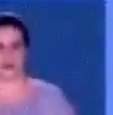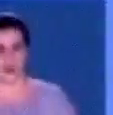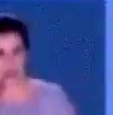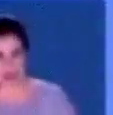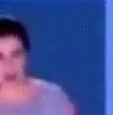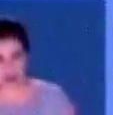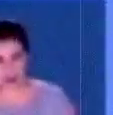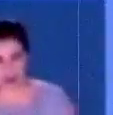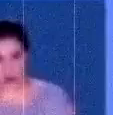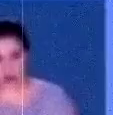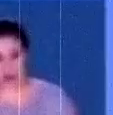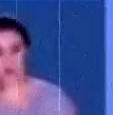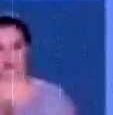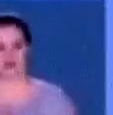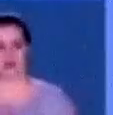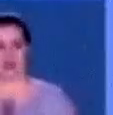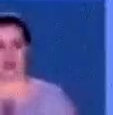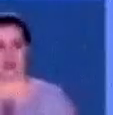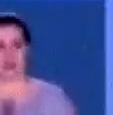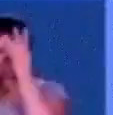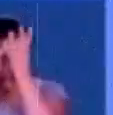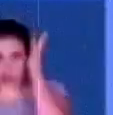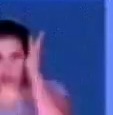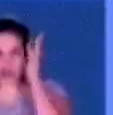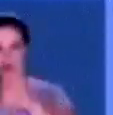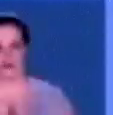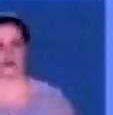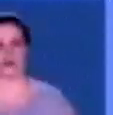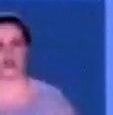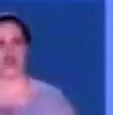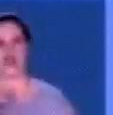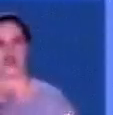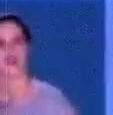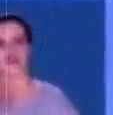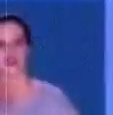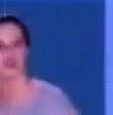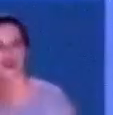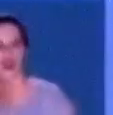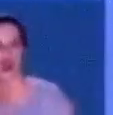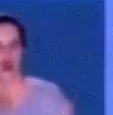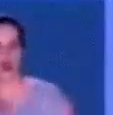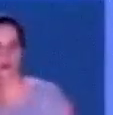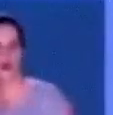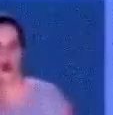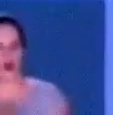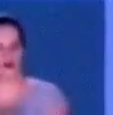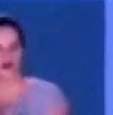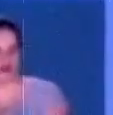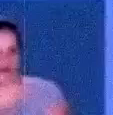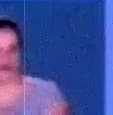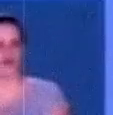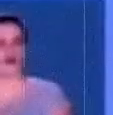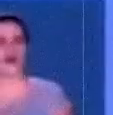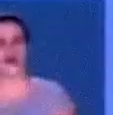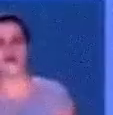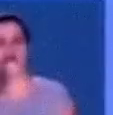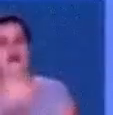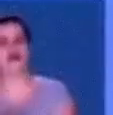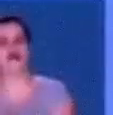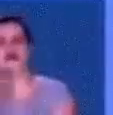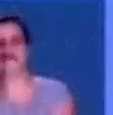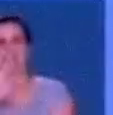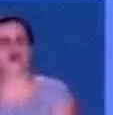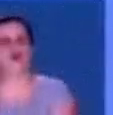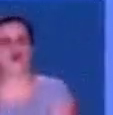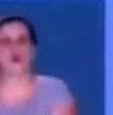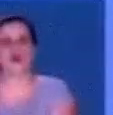Negros, índios, quilombolas, o país é tão jovem... O país é tão jovem